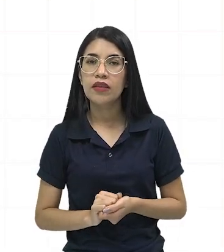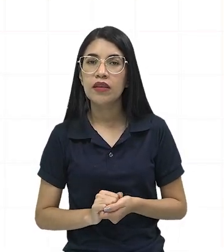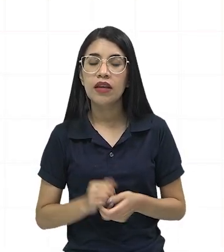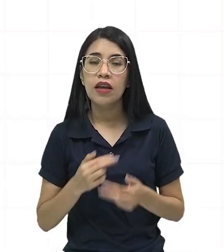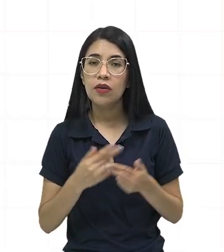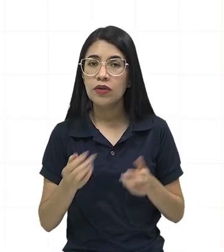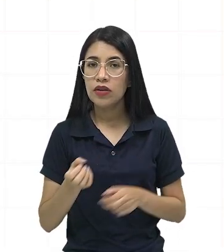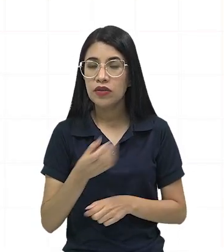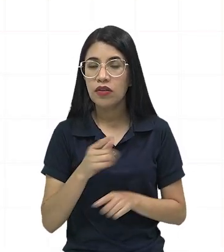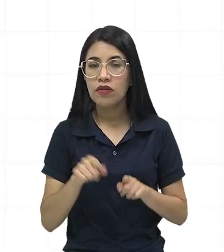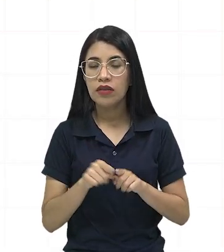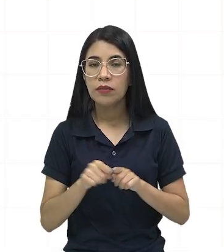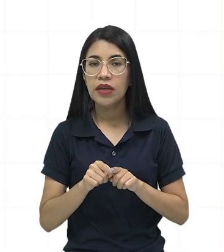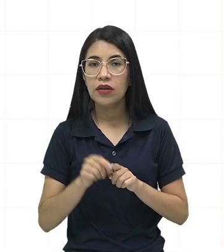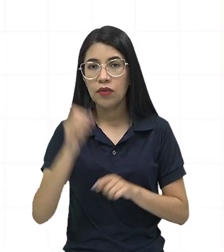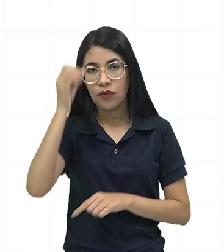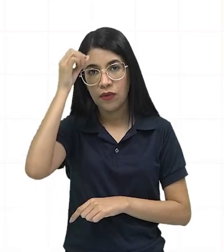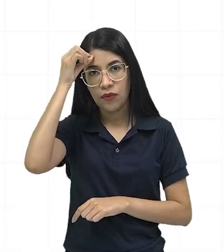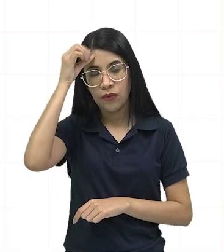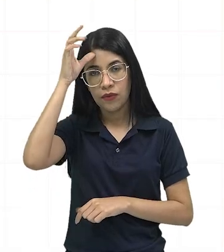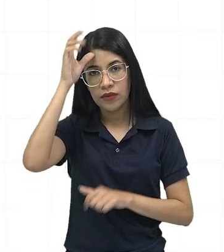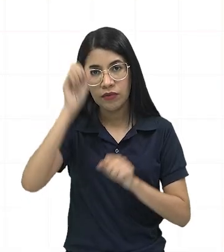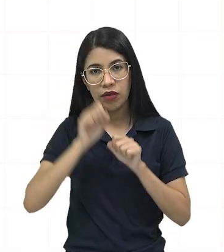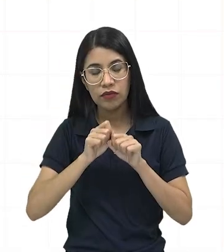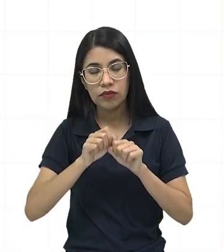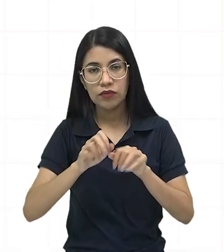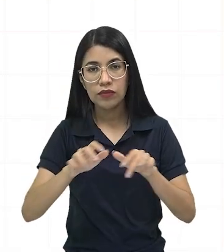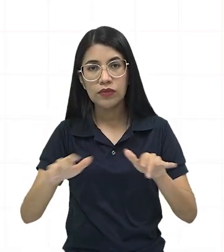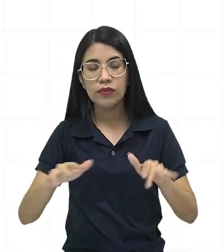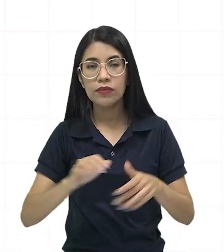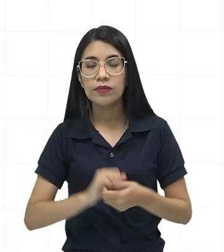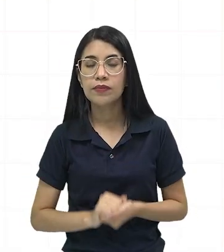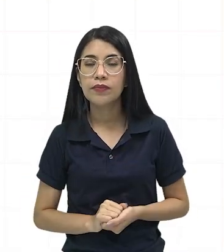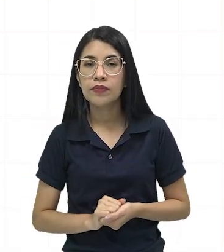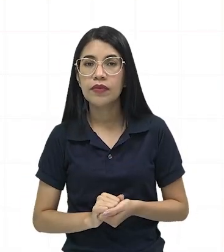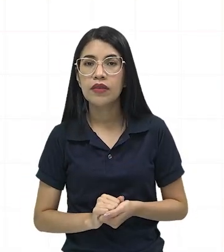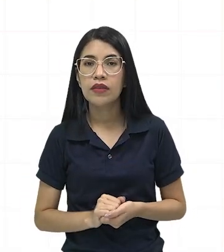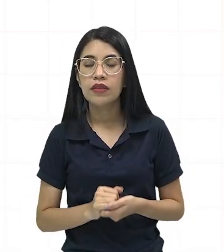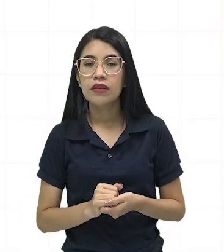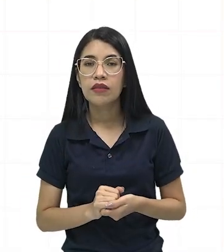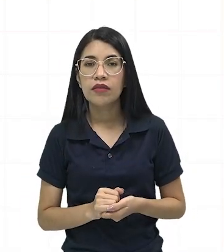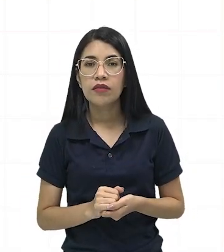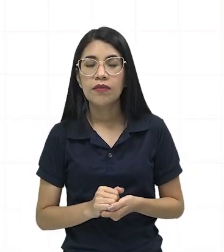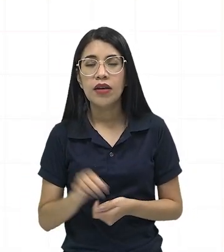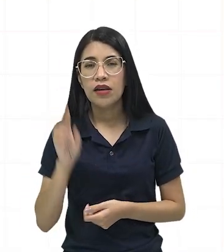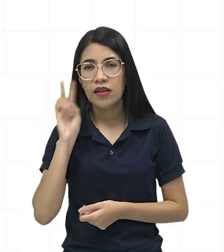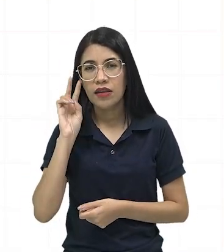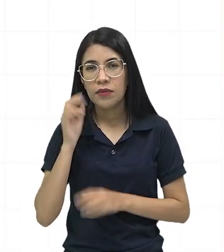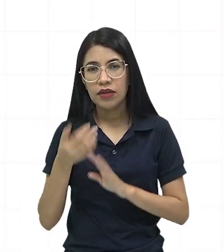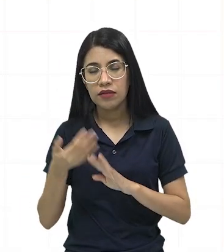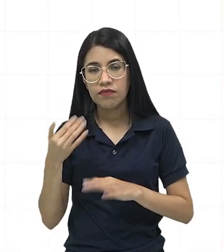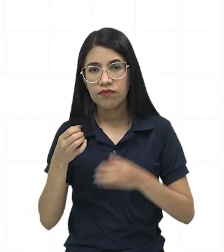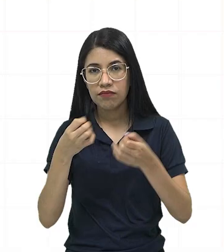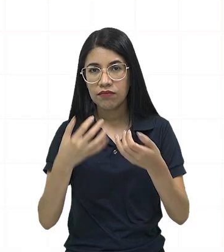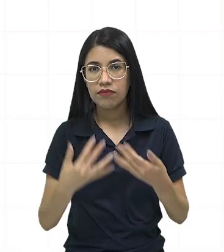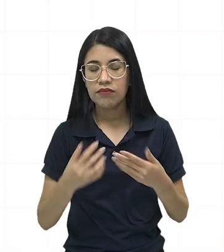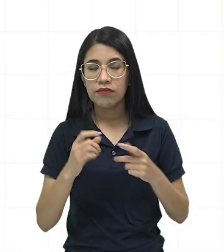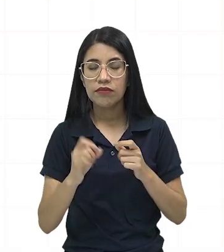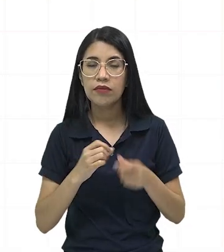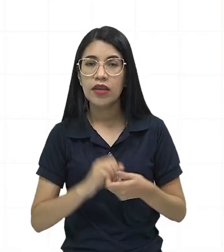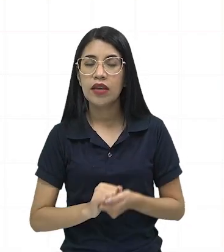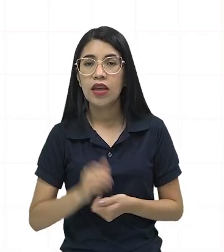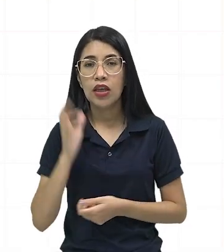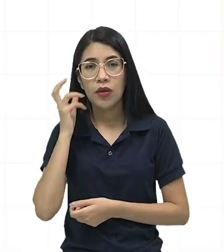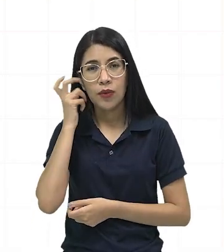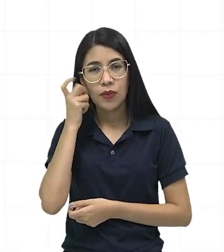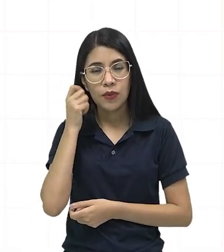Brasil e disseminar conhecimento. Lembra que eu falei para vocês, né, do quanto Dom